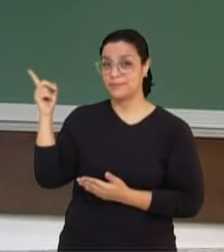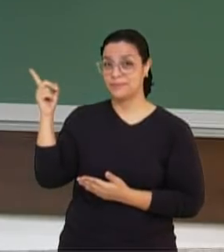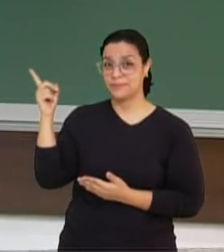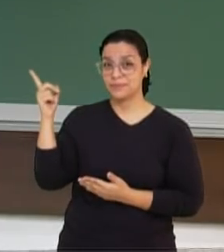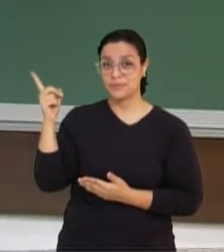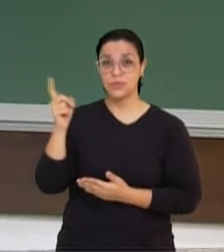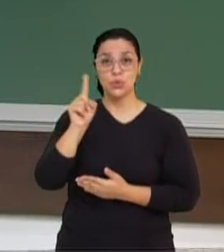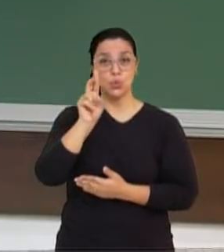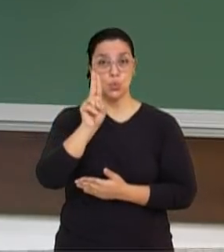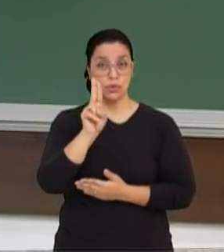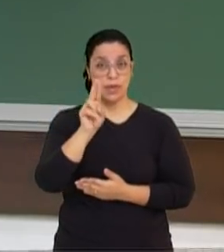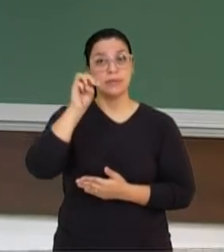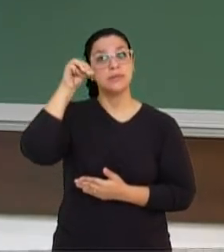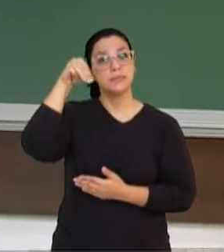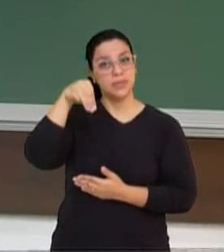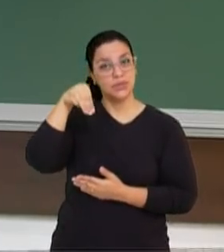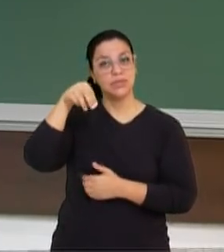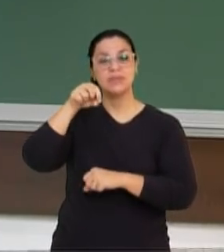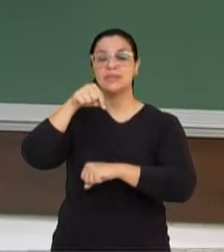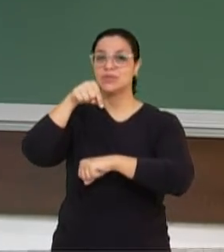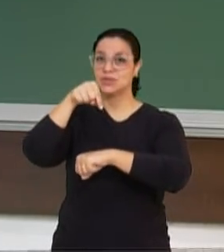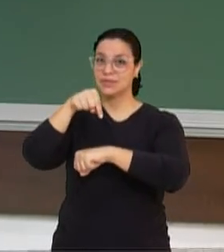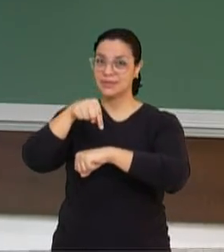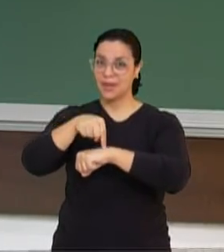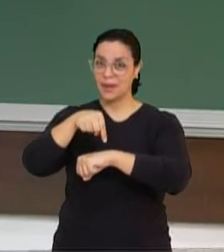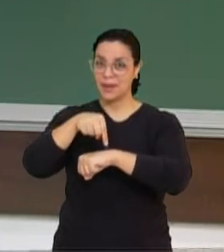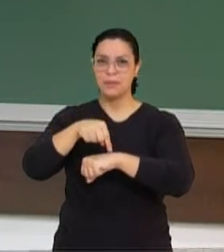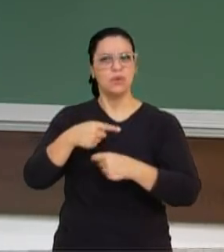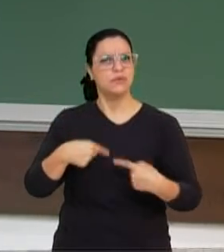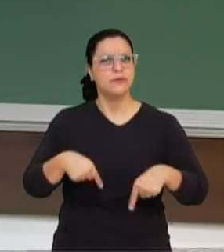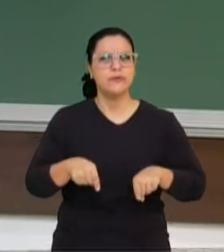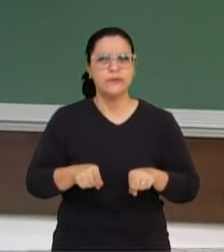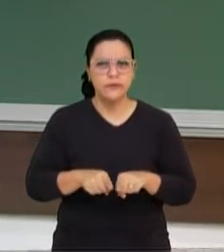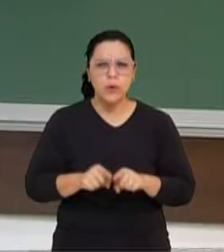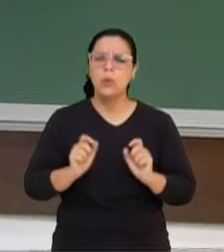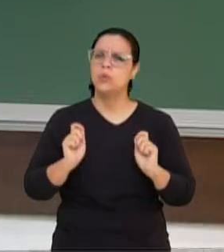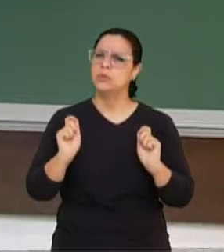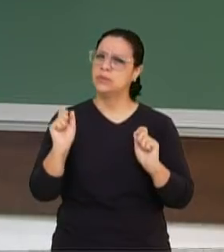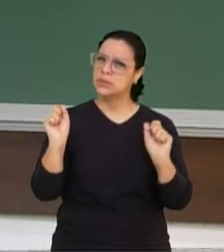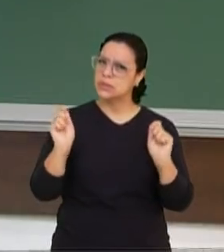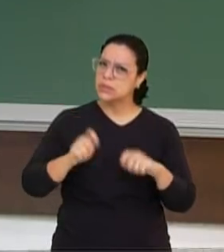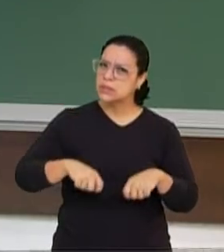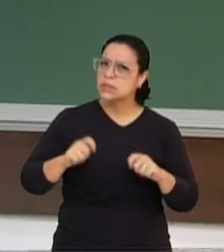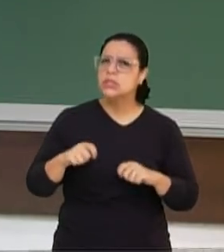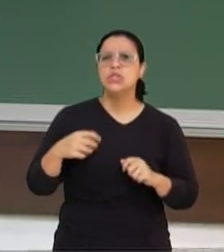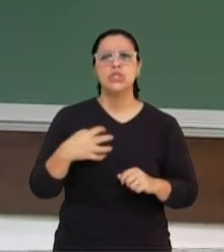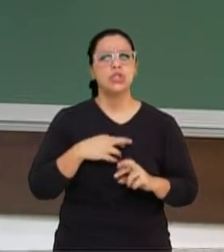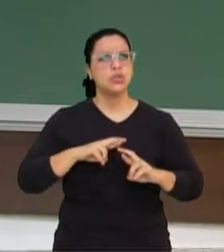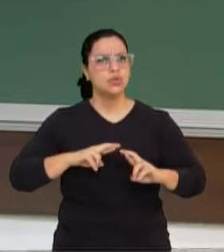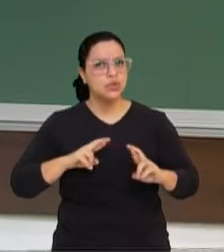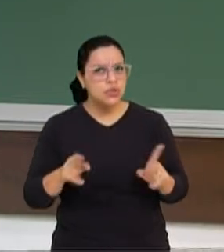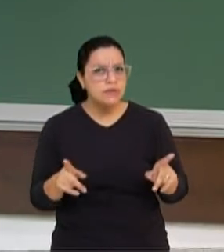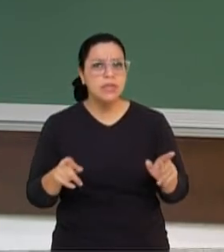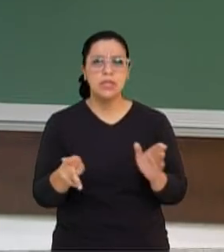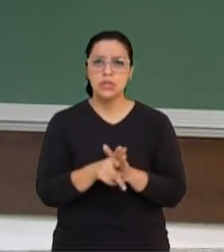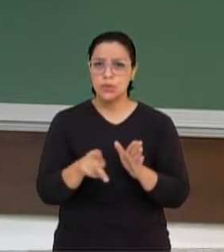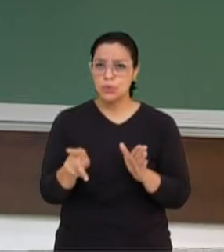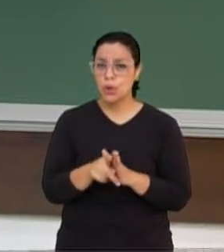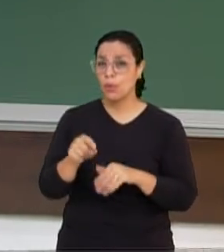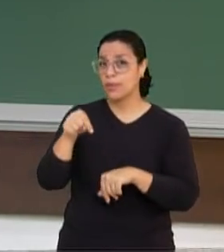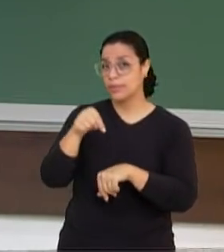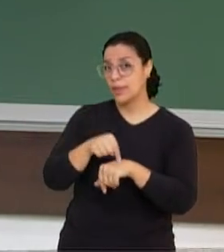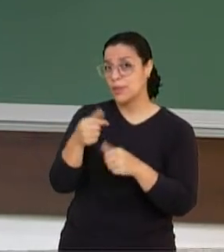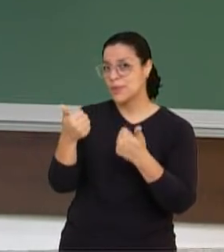aqui, né, unidades de medida de tempo. Mas, de novo, professora, sim, nós vamos explorar aí de formas diferentes essas unidades de medida de